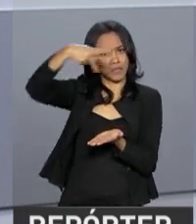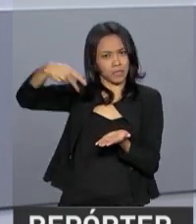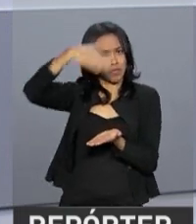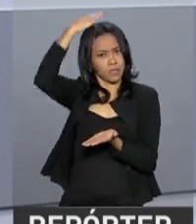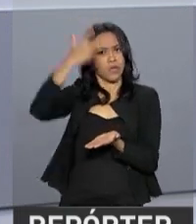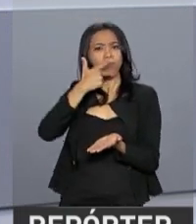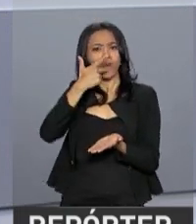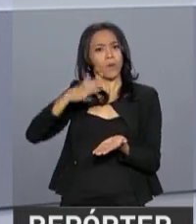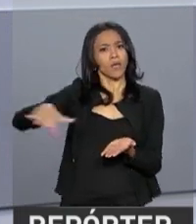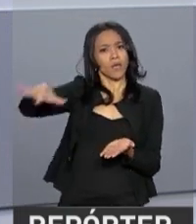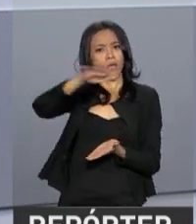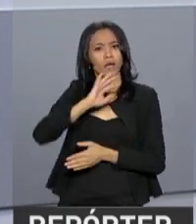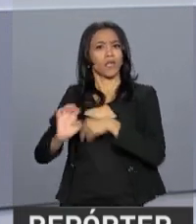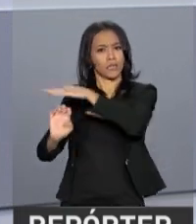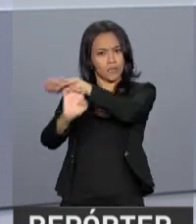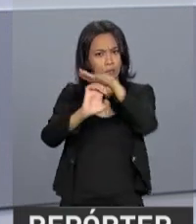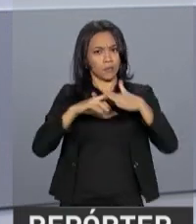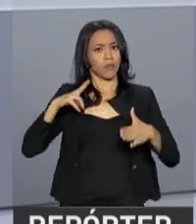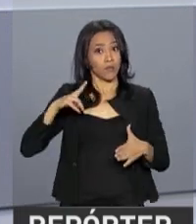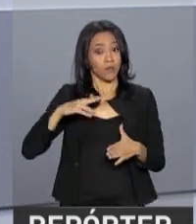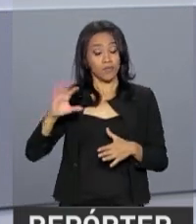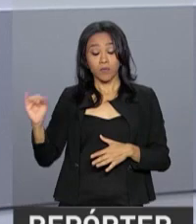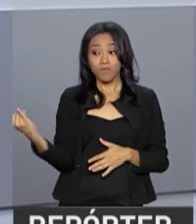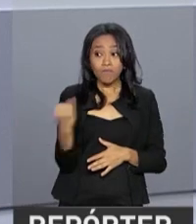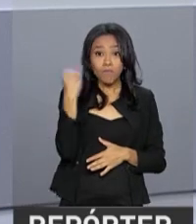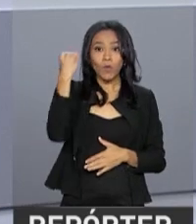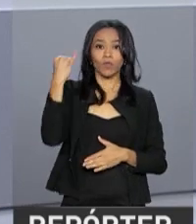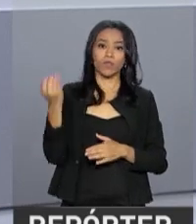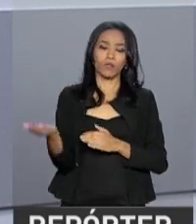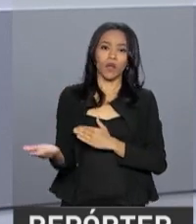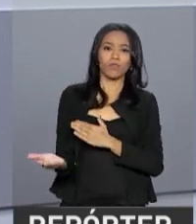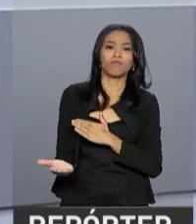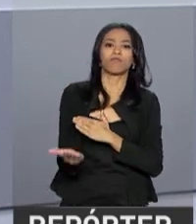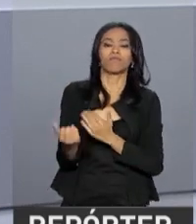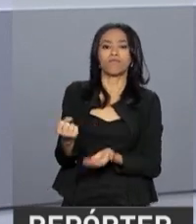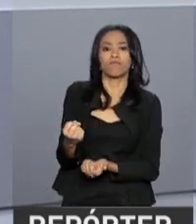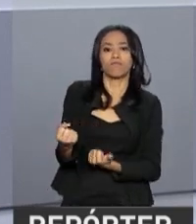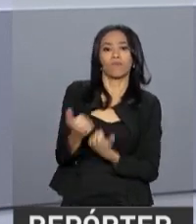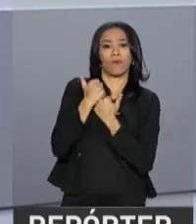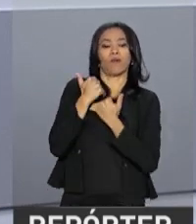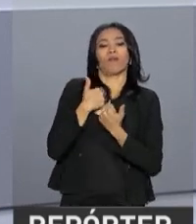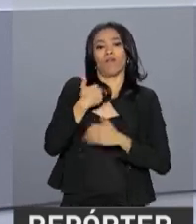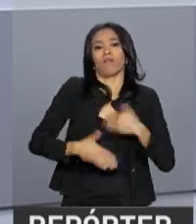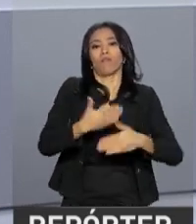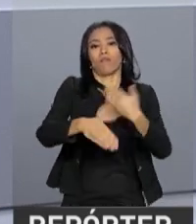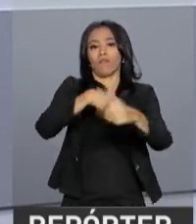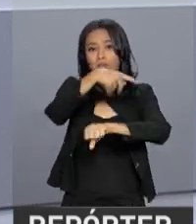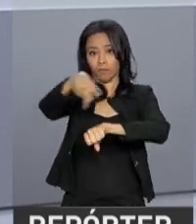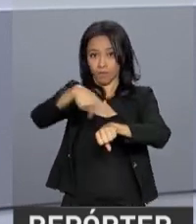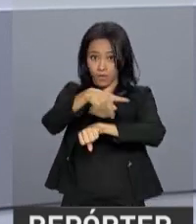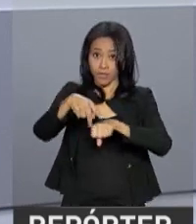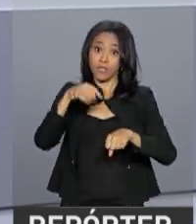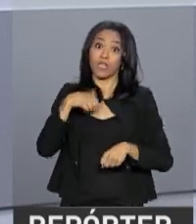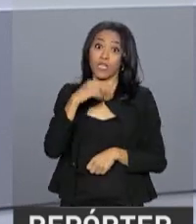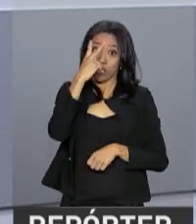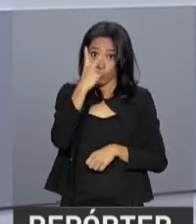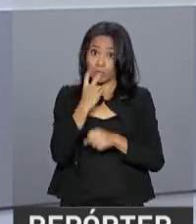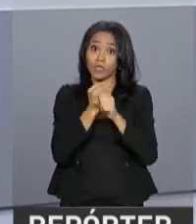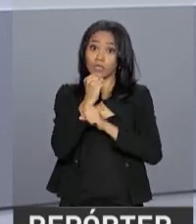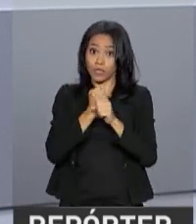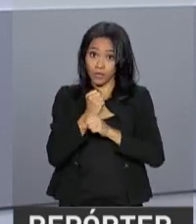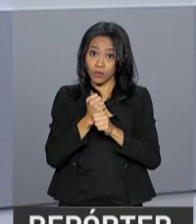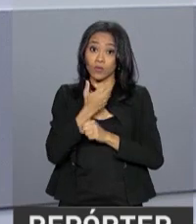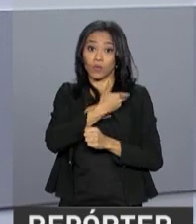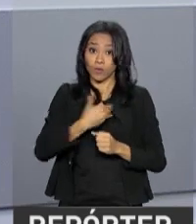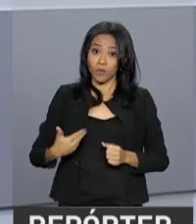tem papel central no desenvolvimento do país teme disse também que em dois anos de governo fez reformas importantes como